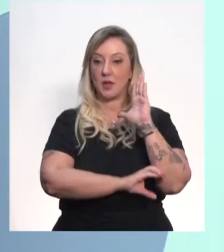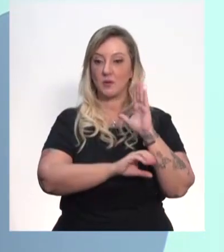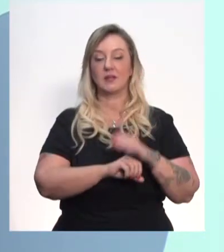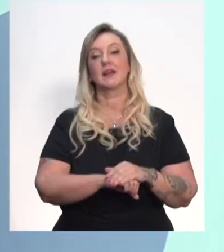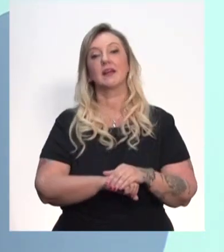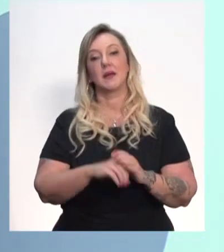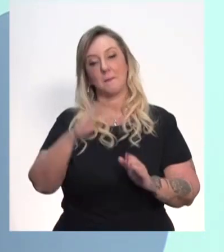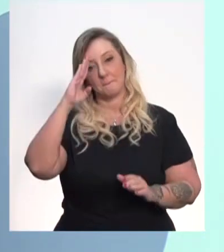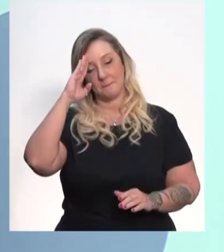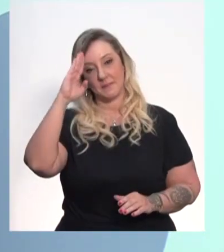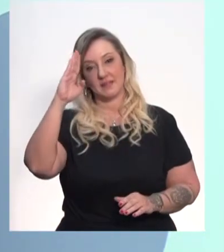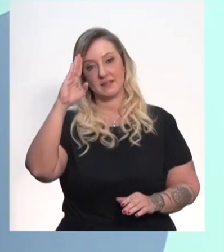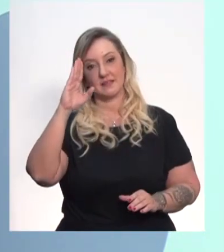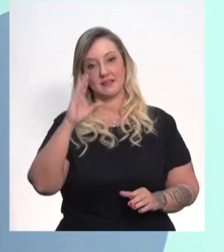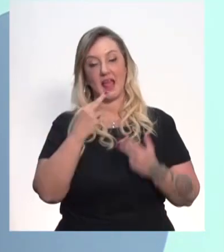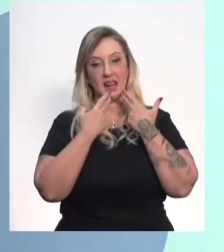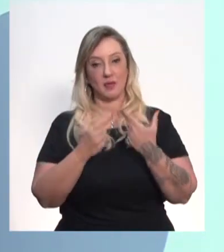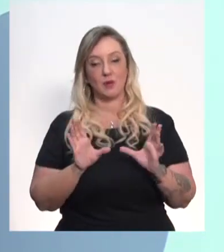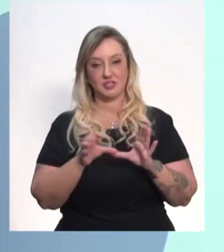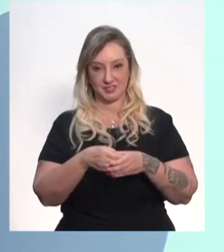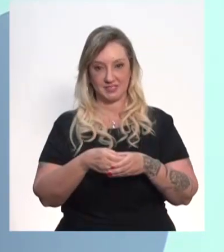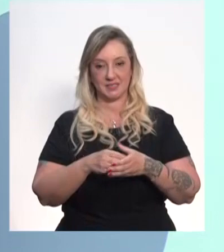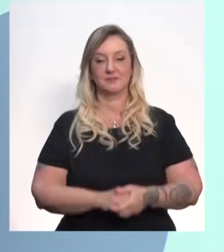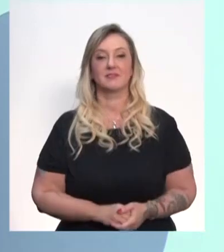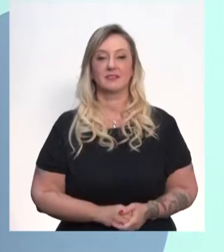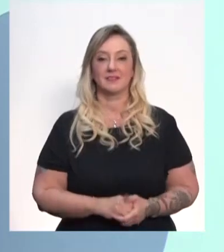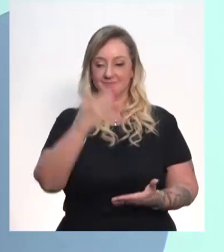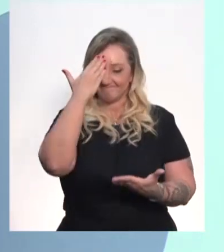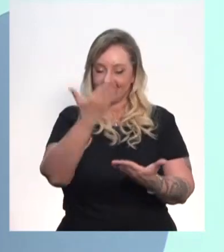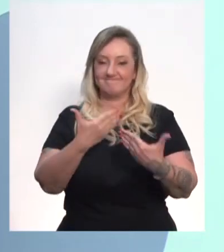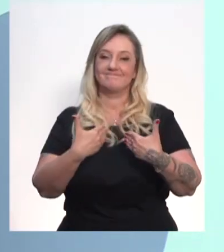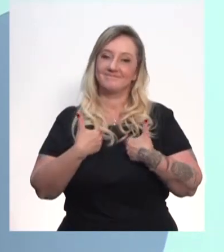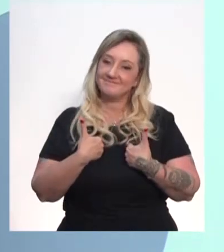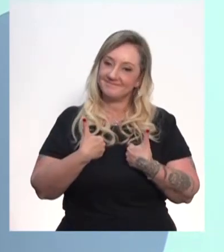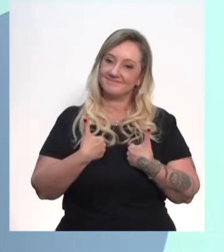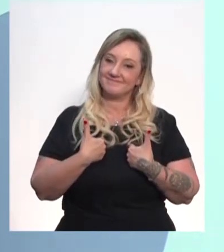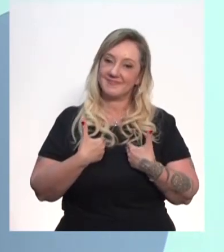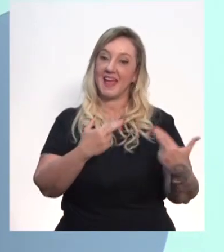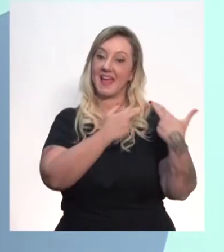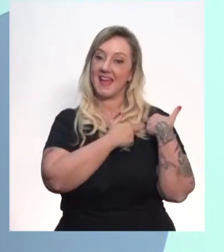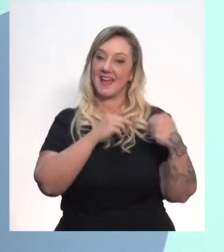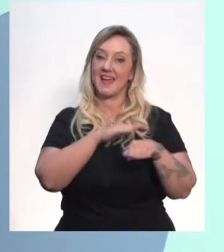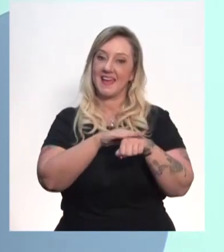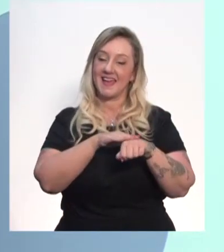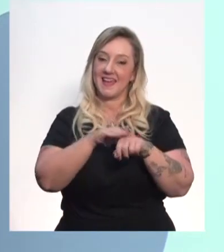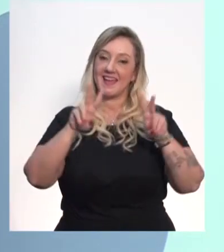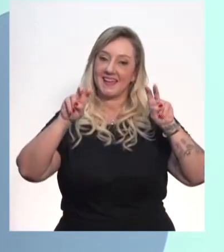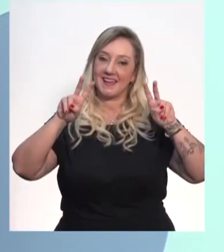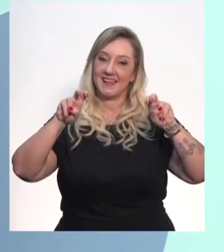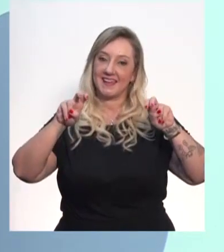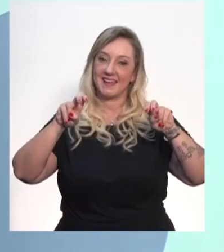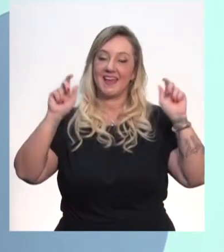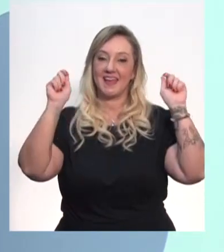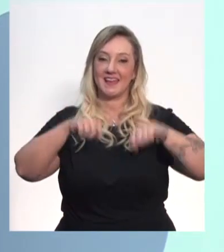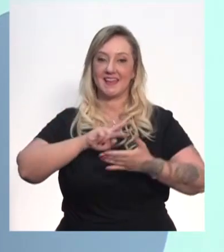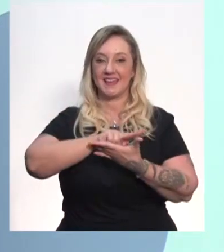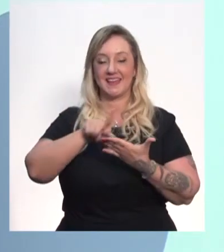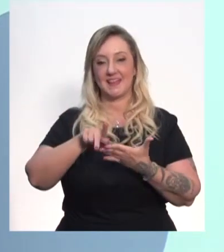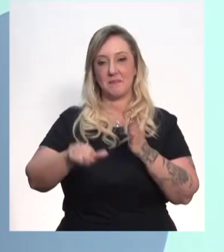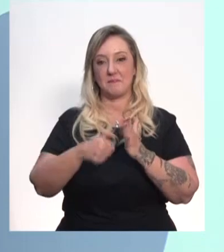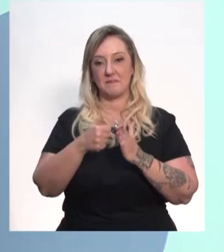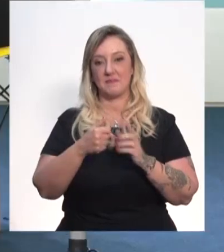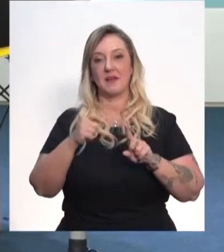tirar dúvidas. Então, as dúvidas que não estão ali, aí manda para a gente, pode mandar pelo chat ou pelos outros canais,